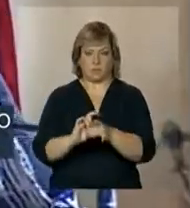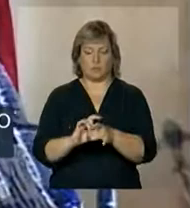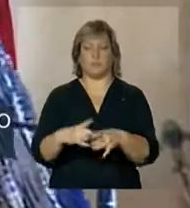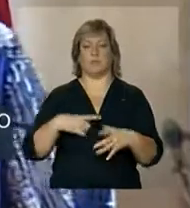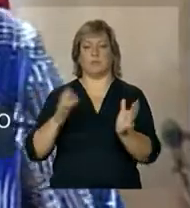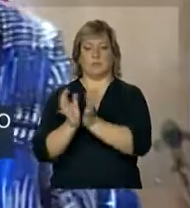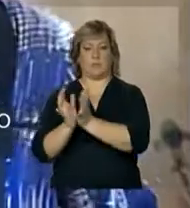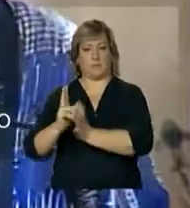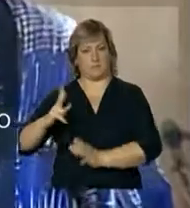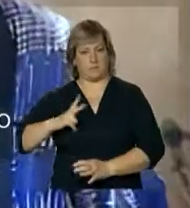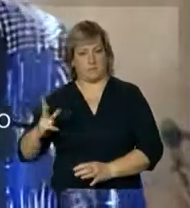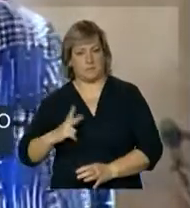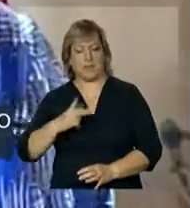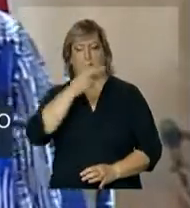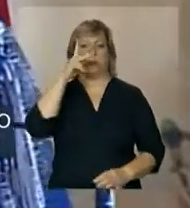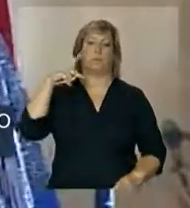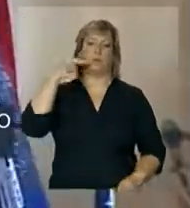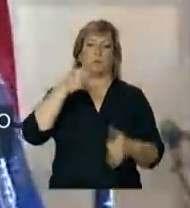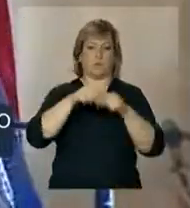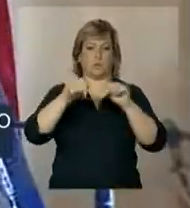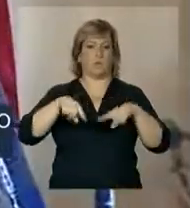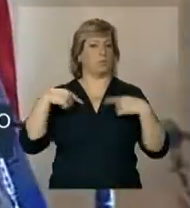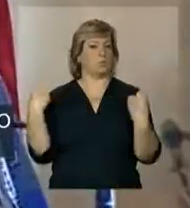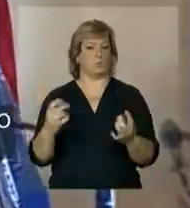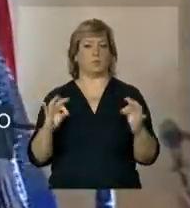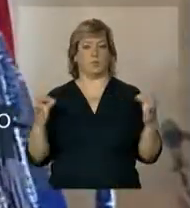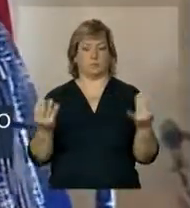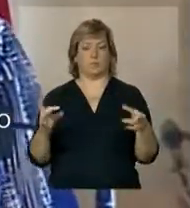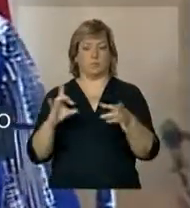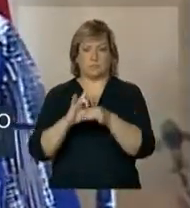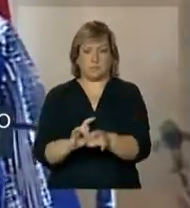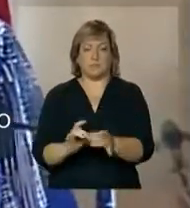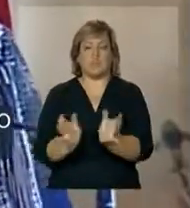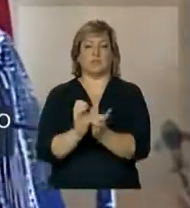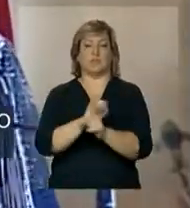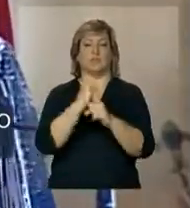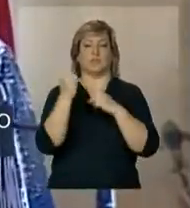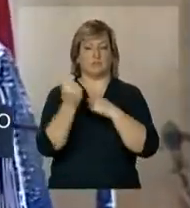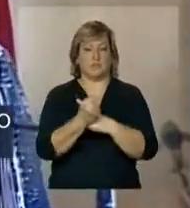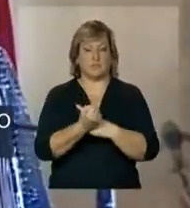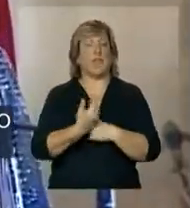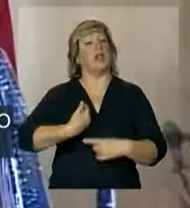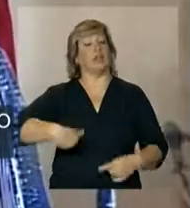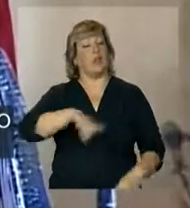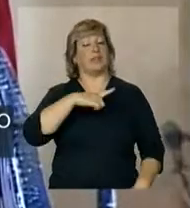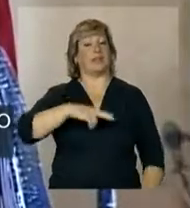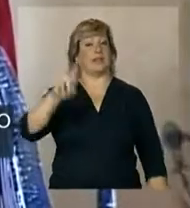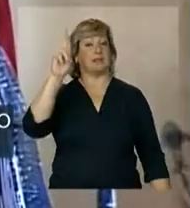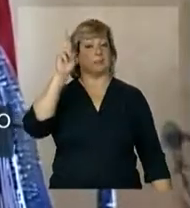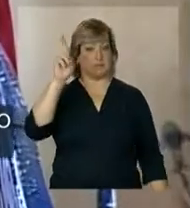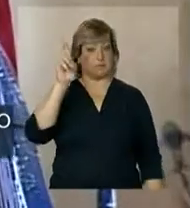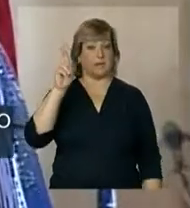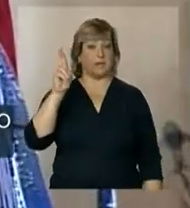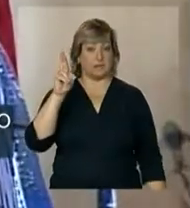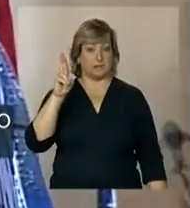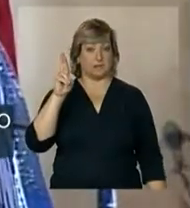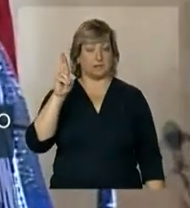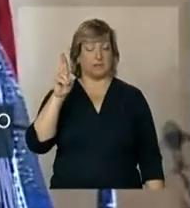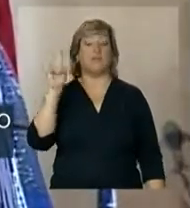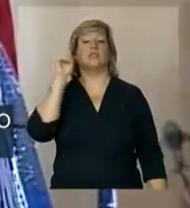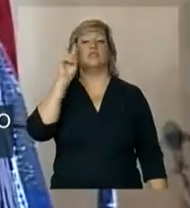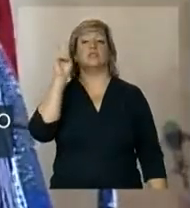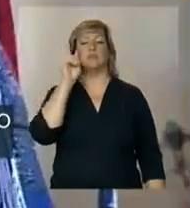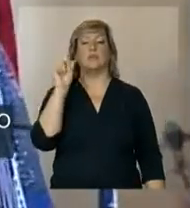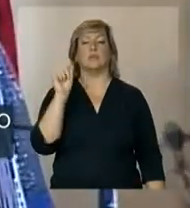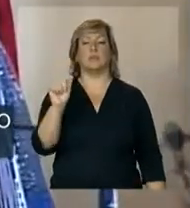privada, com os senhores parlamentares aqui presentes, com os integrantes das sociedades, temos responsabilidades no que se